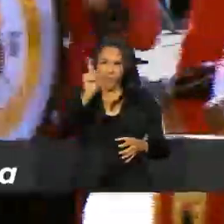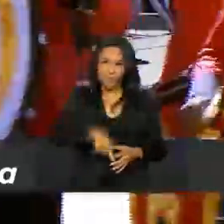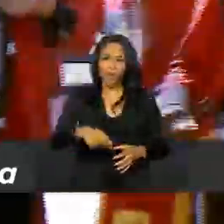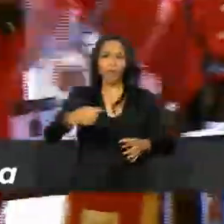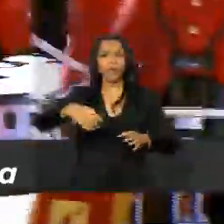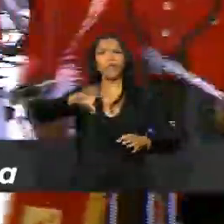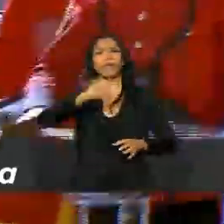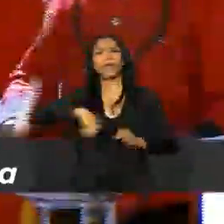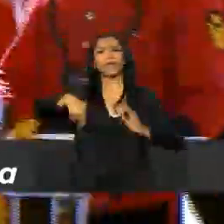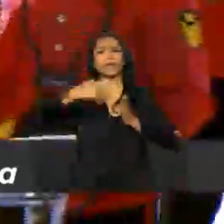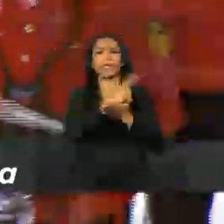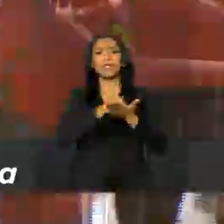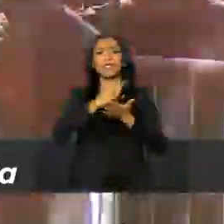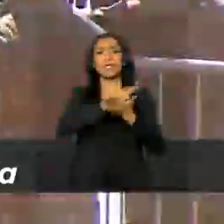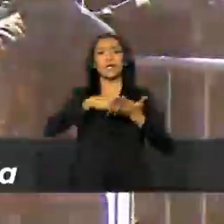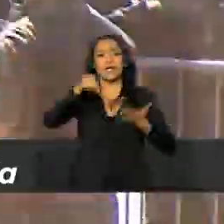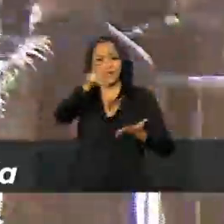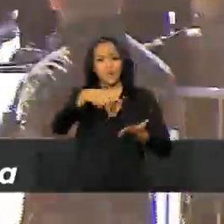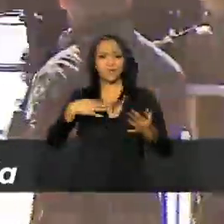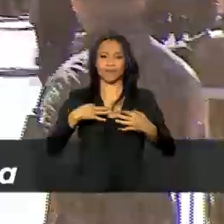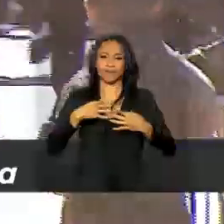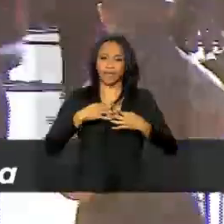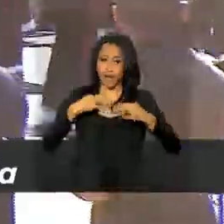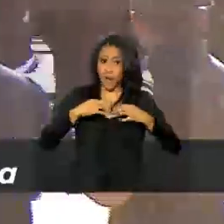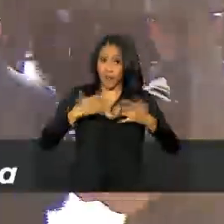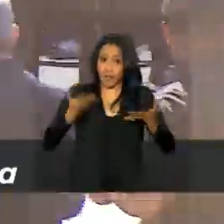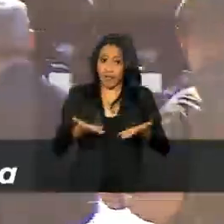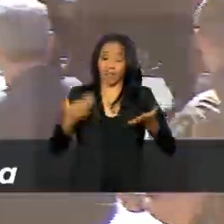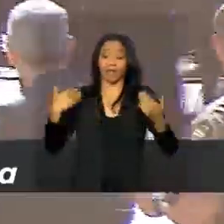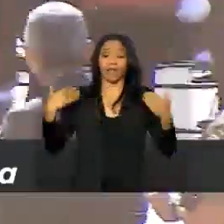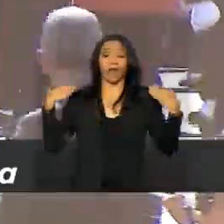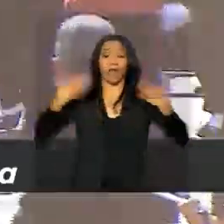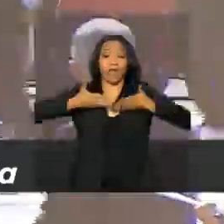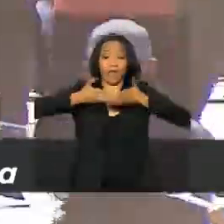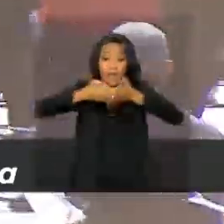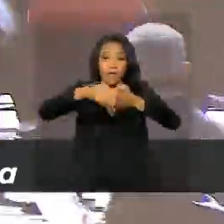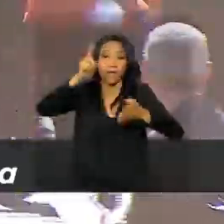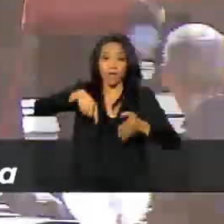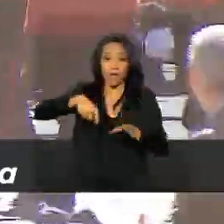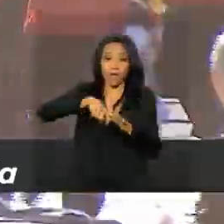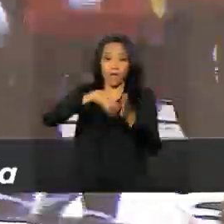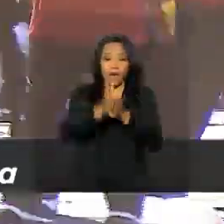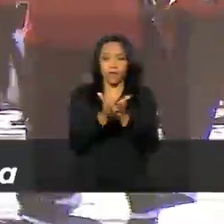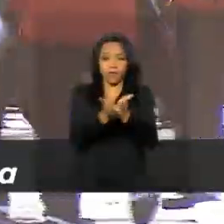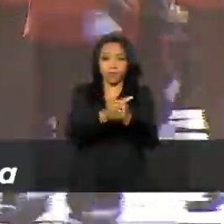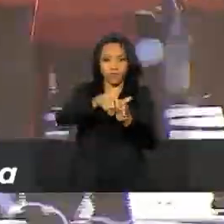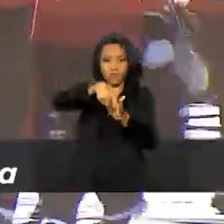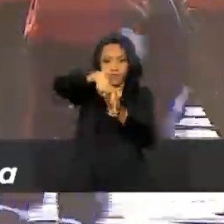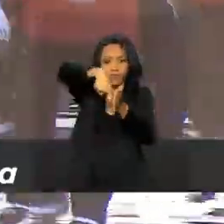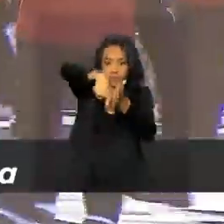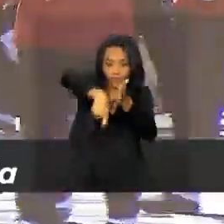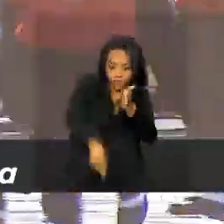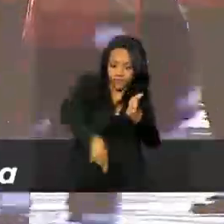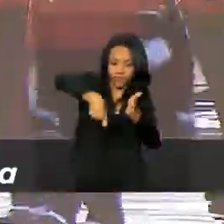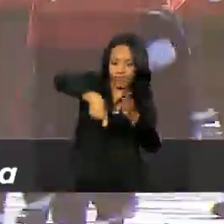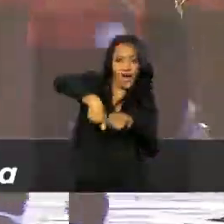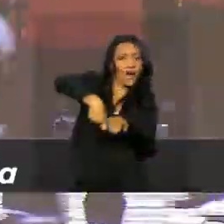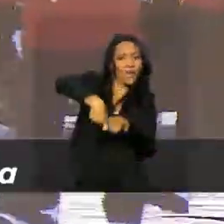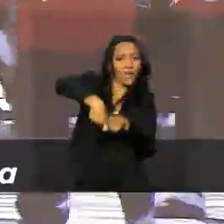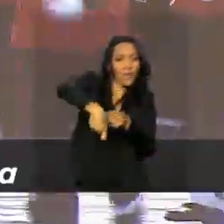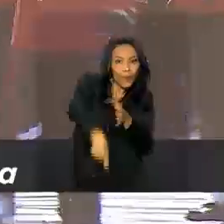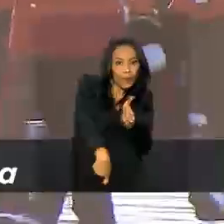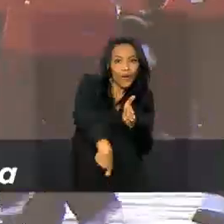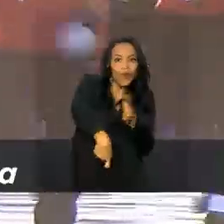da Marinha do Brasil, que é a âncora. Então, uma característica particular dessa banda marcial, que ela consegue, além de tocar,